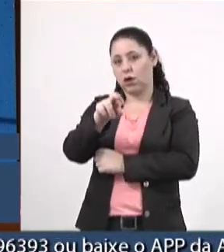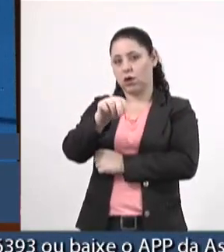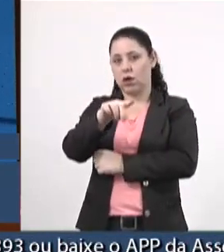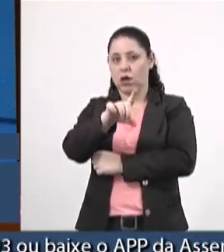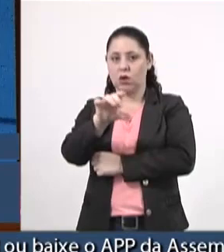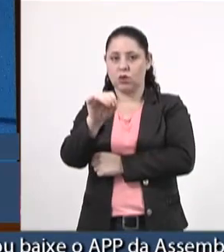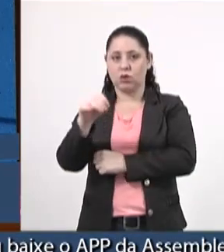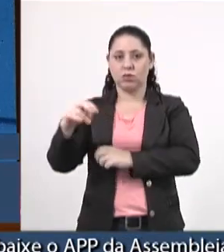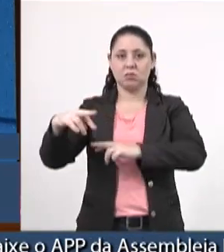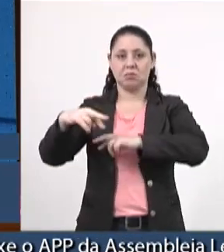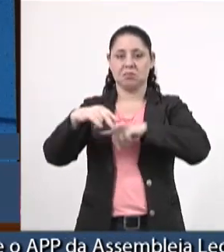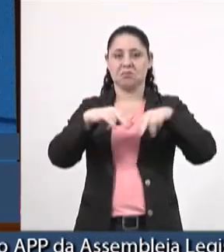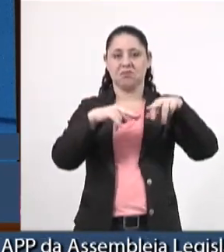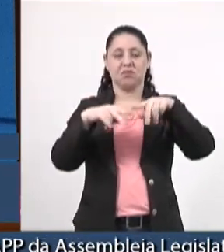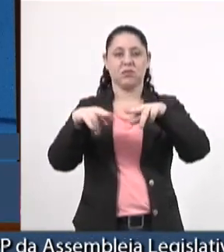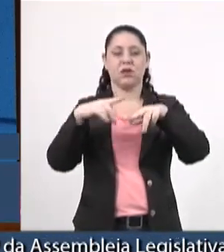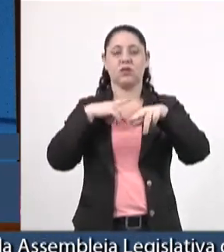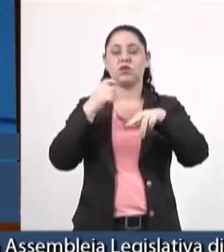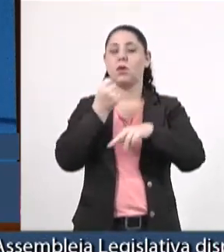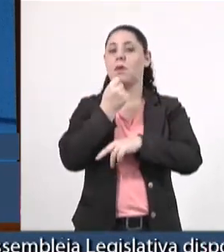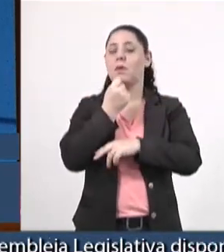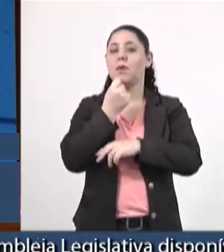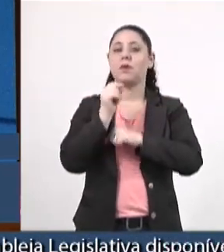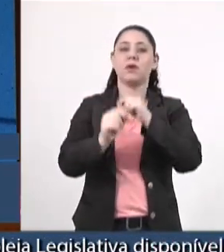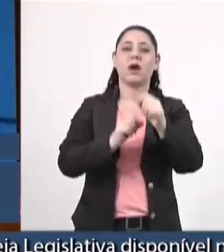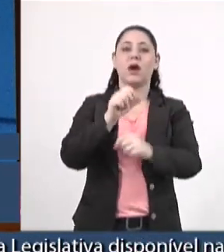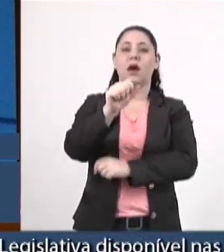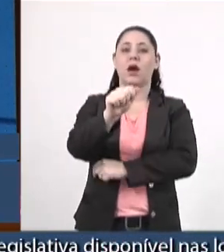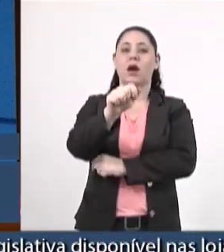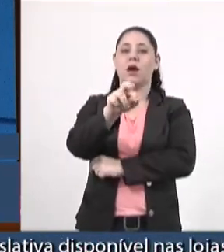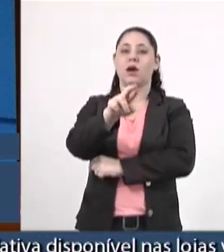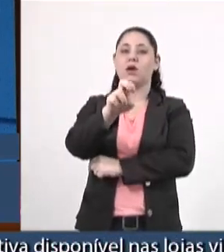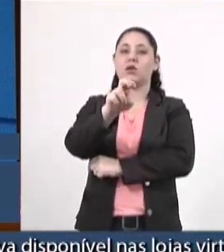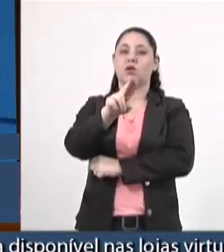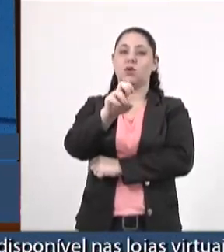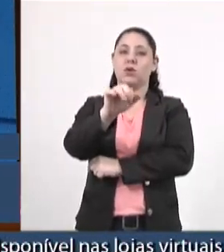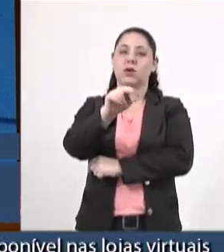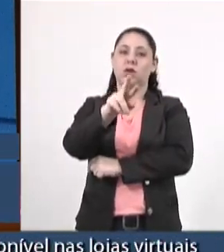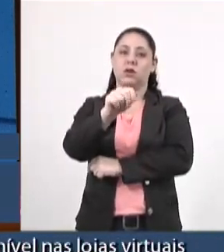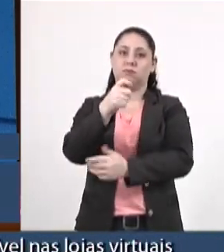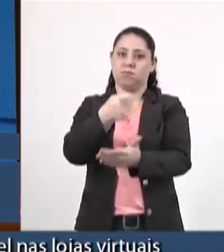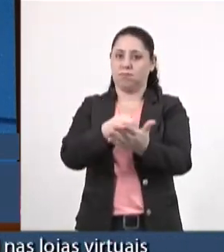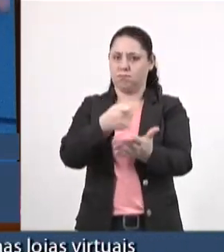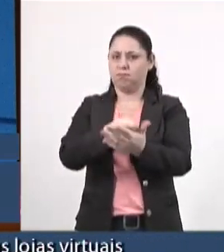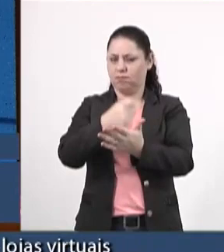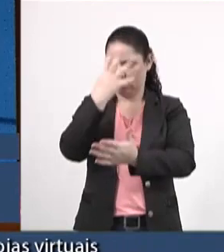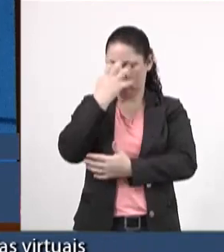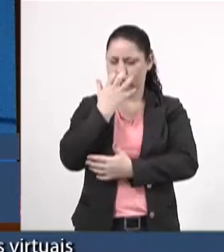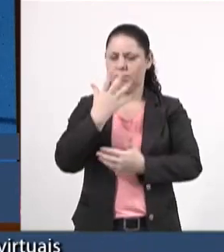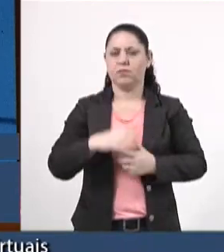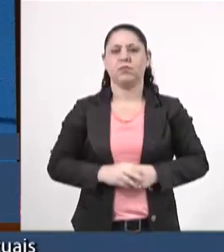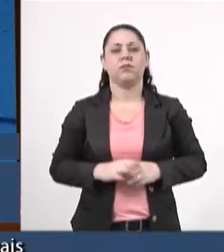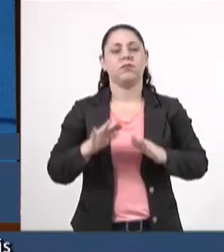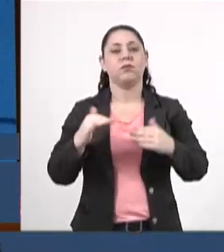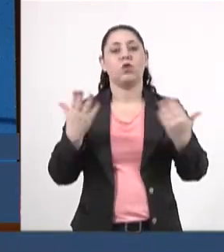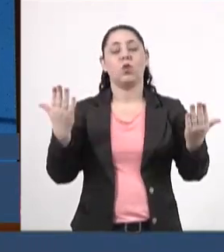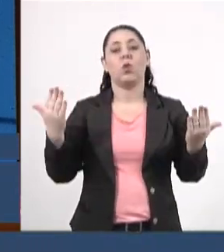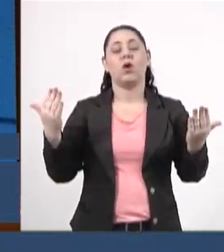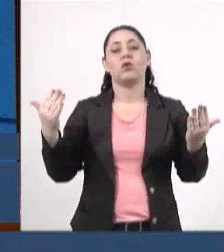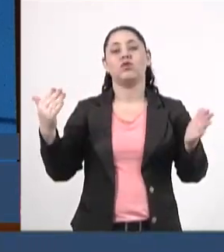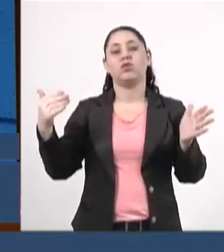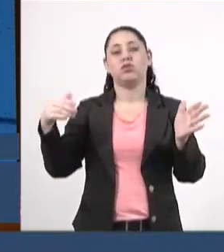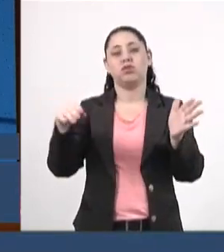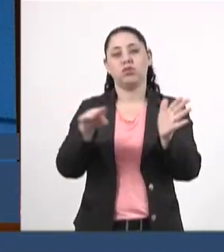percorrendo o trecho, ele tinha o apelido, que era Aroeira, porque ele era bastante duro, muito exigente. Quando um determinado trecho